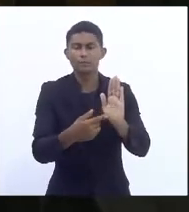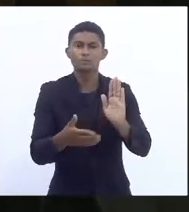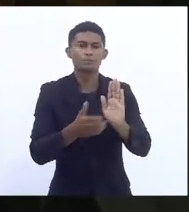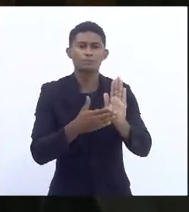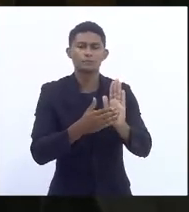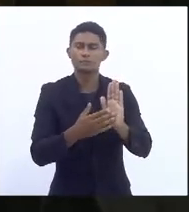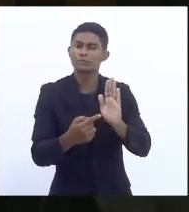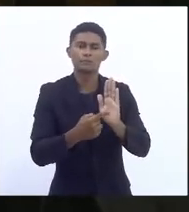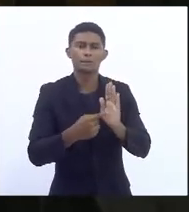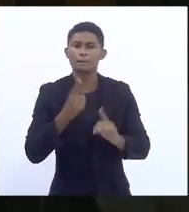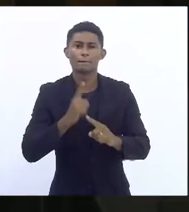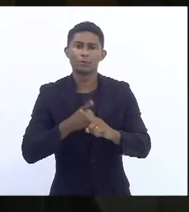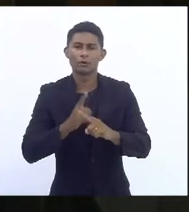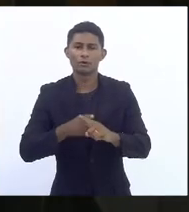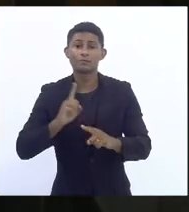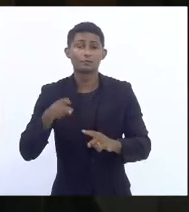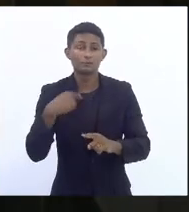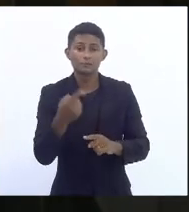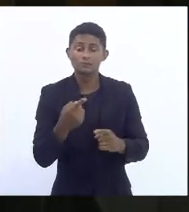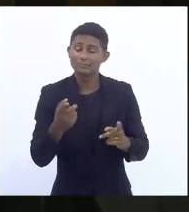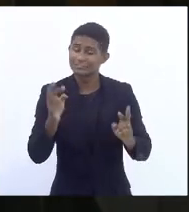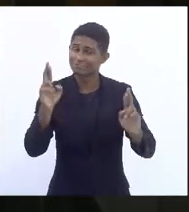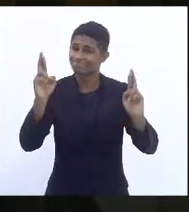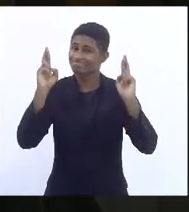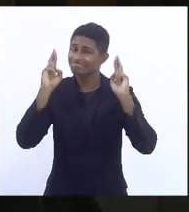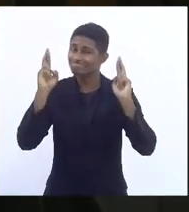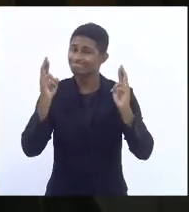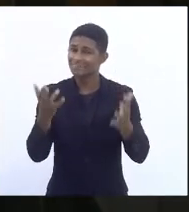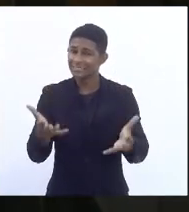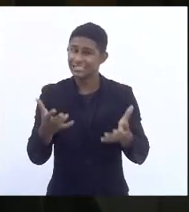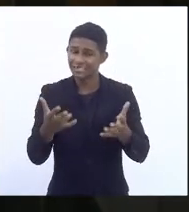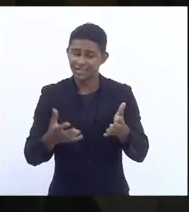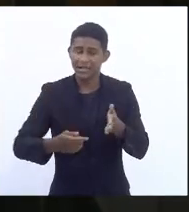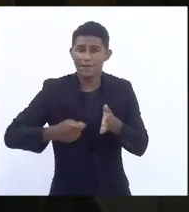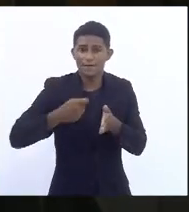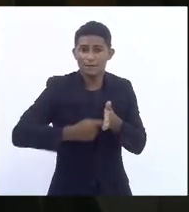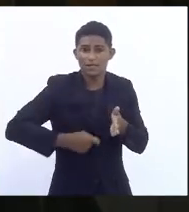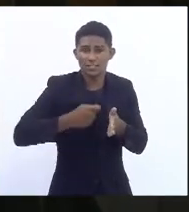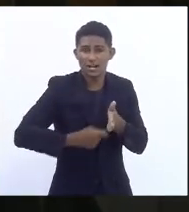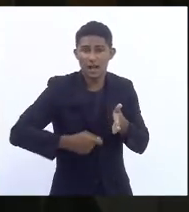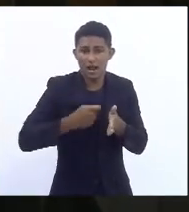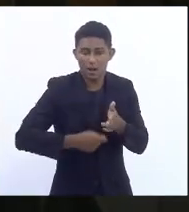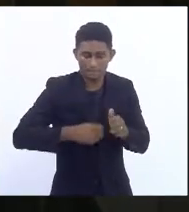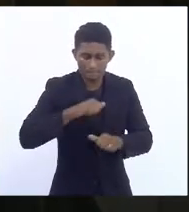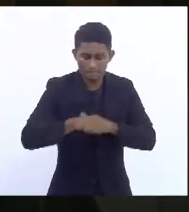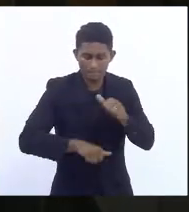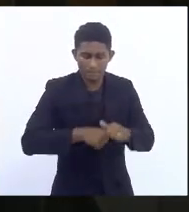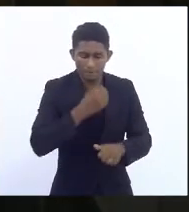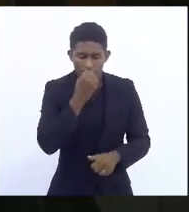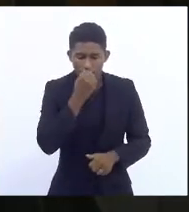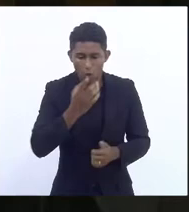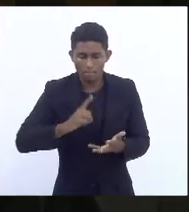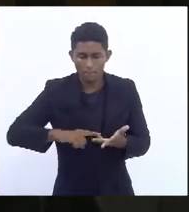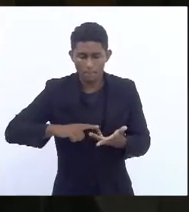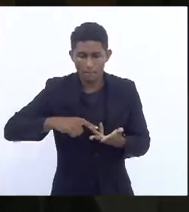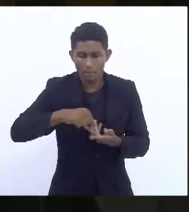desejoso que esse benefício fiscal chegue à ponta, ao